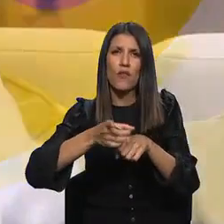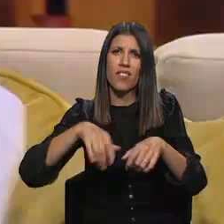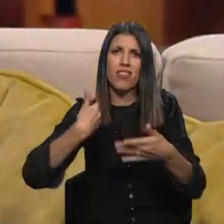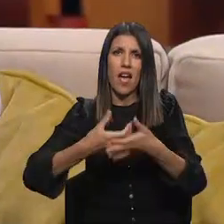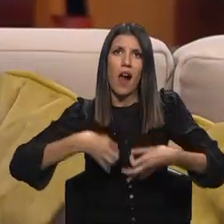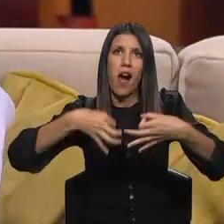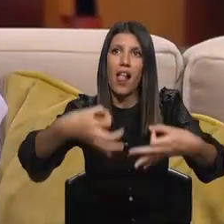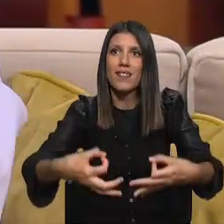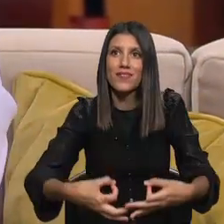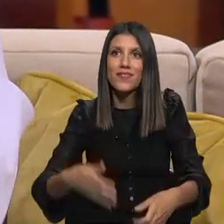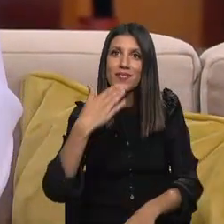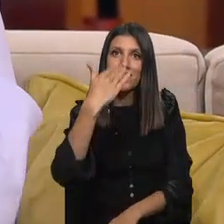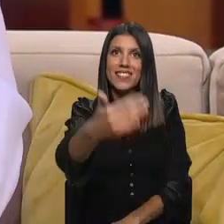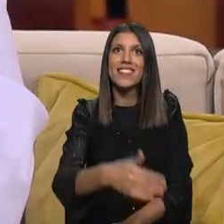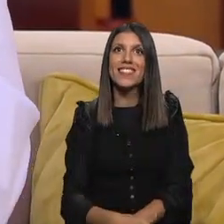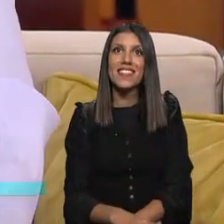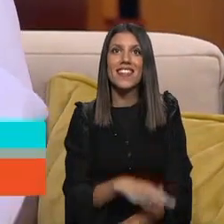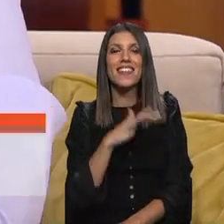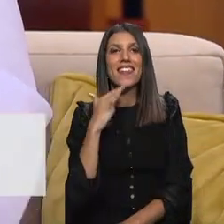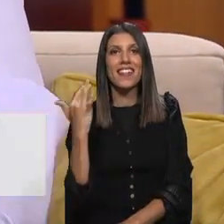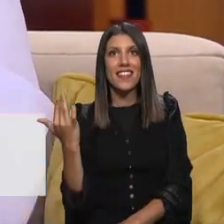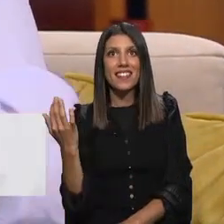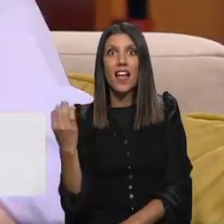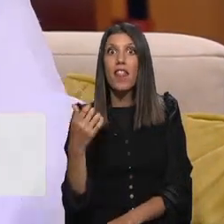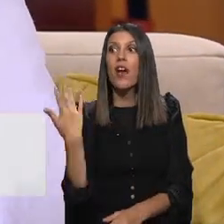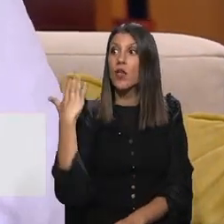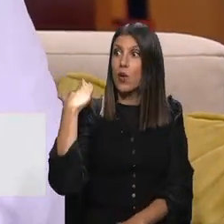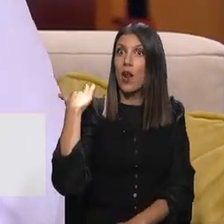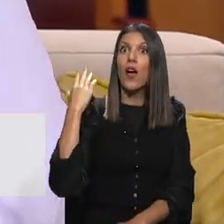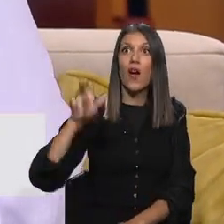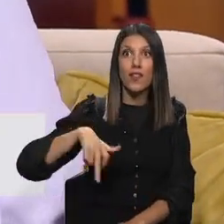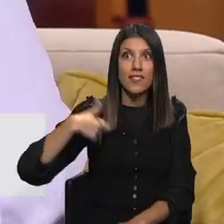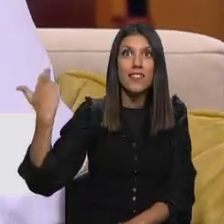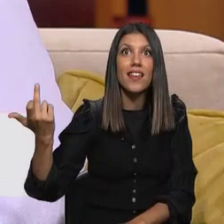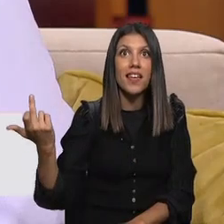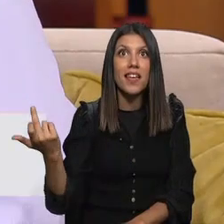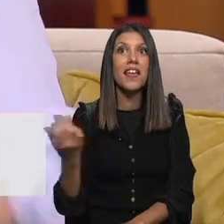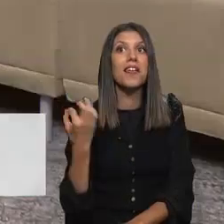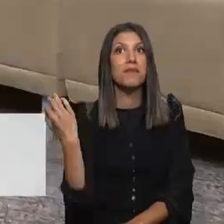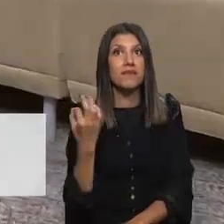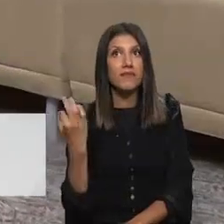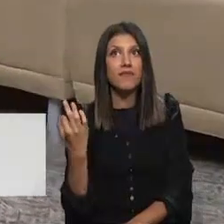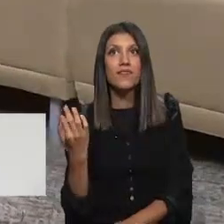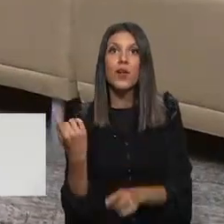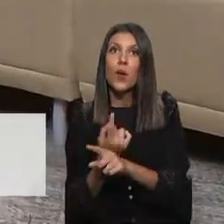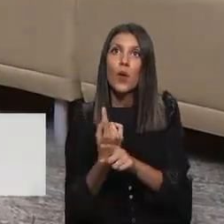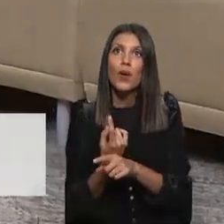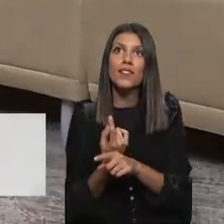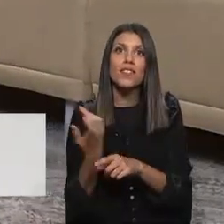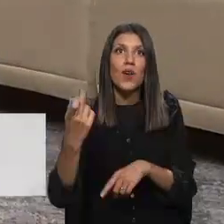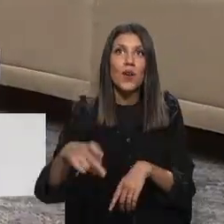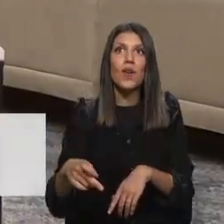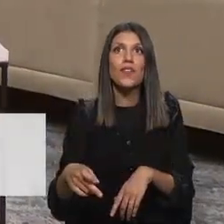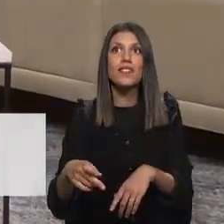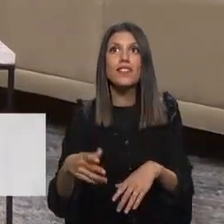tchau. Obrigado. Era engraçado. Na Costa Rica. Na Costa Rica, é giro, é giro. Não, estas coisas que acontecem ali no meio